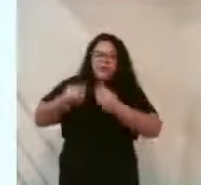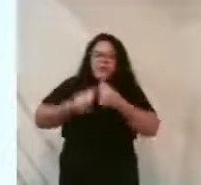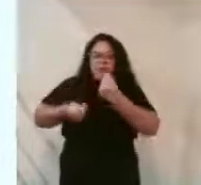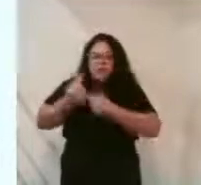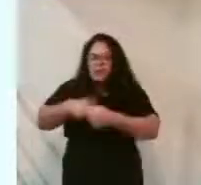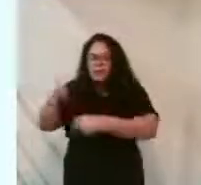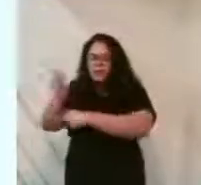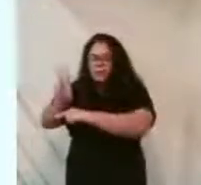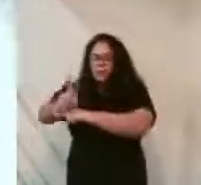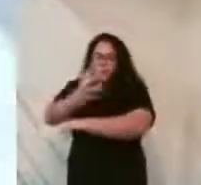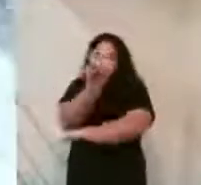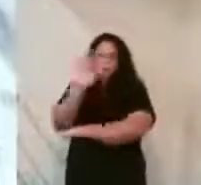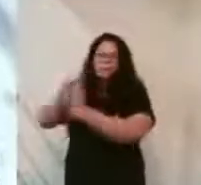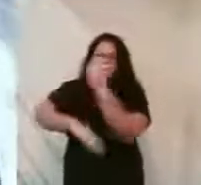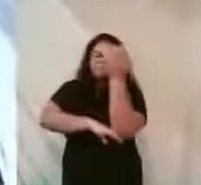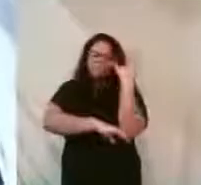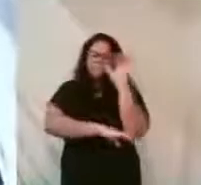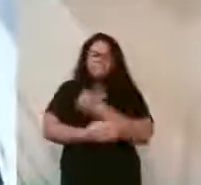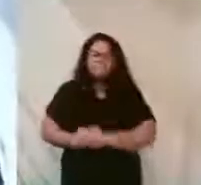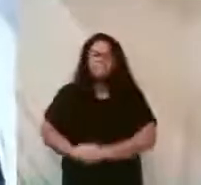ambiente.